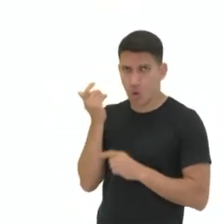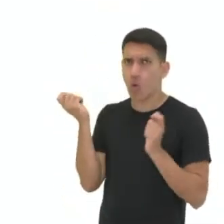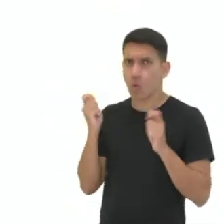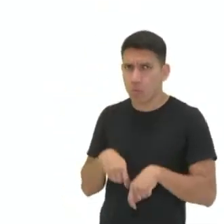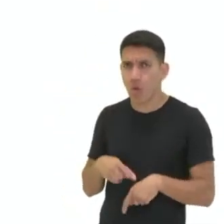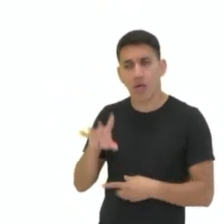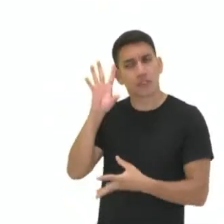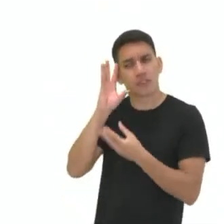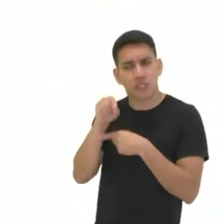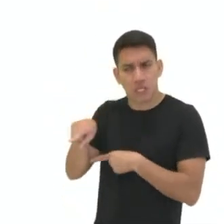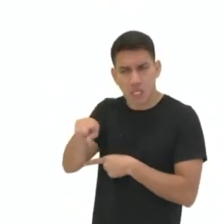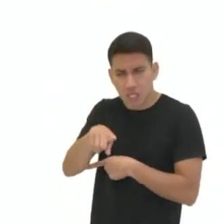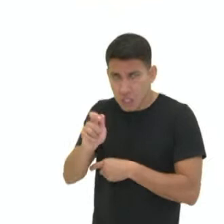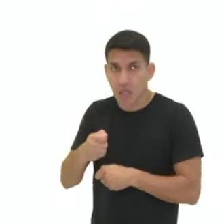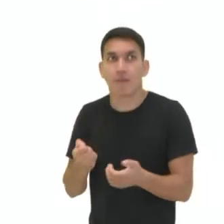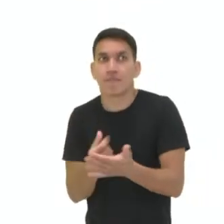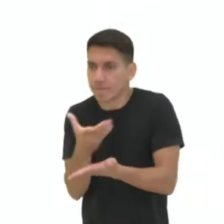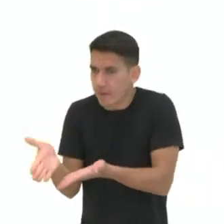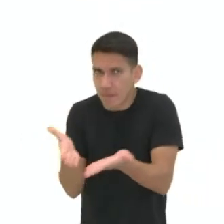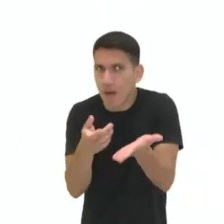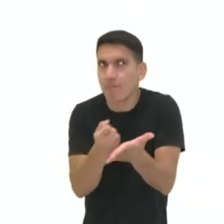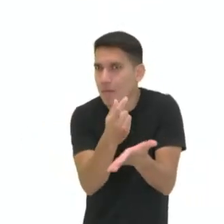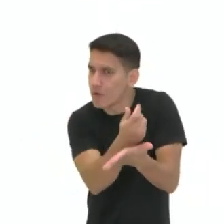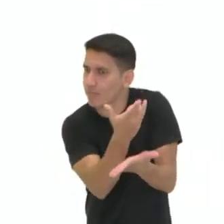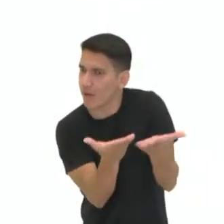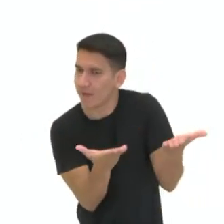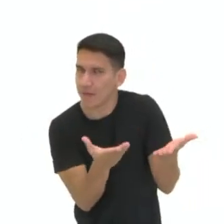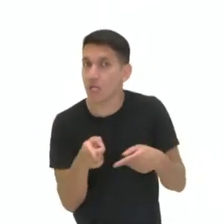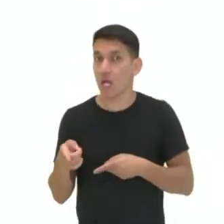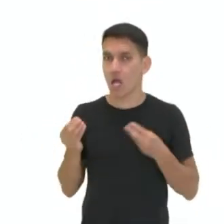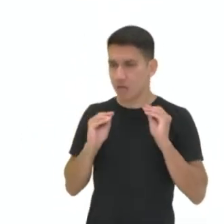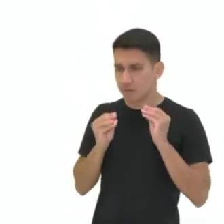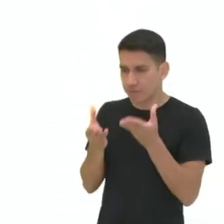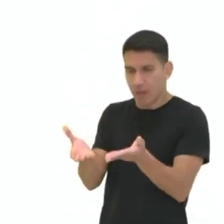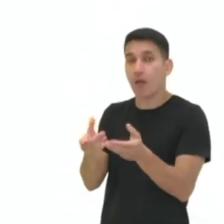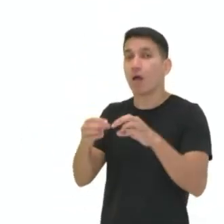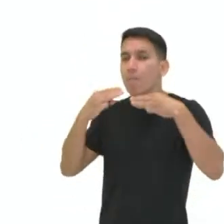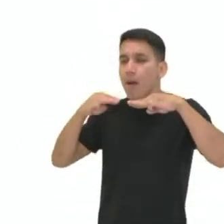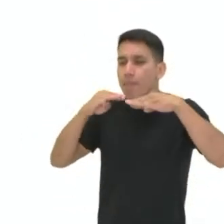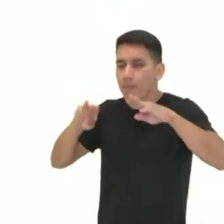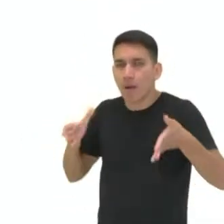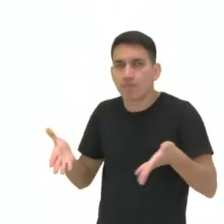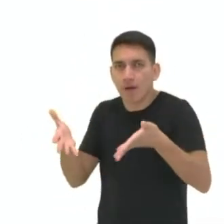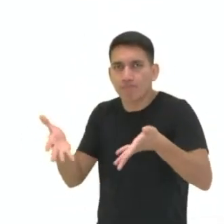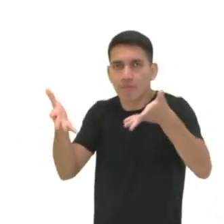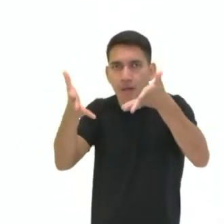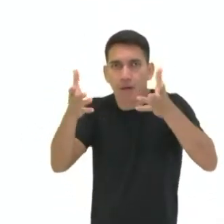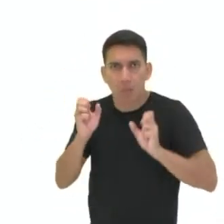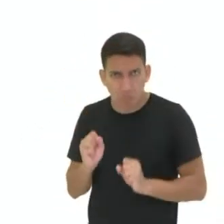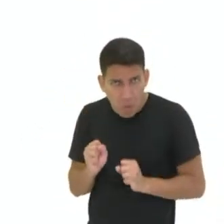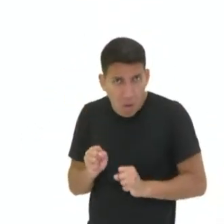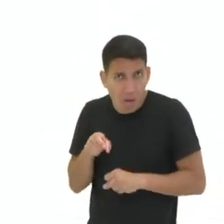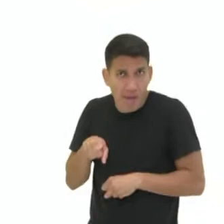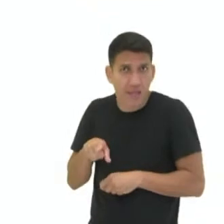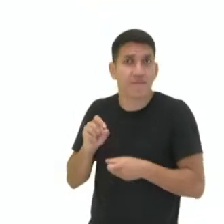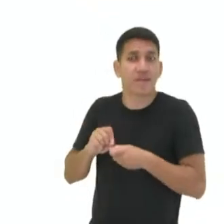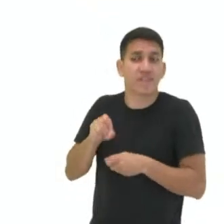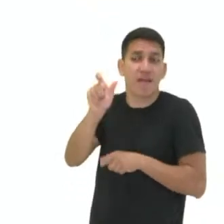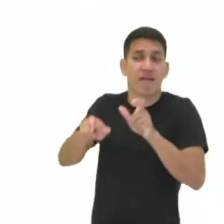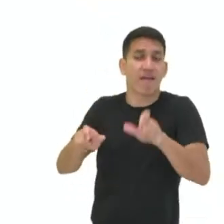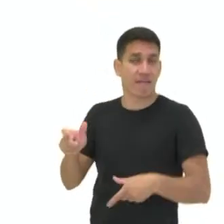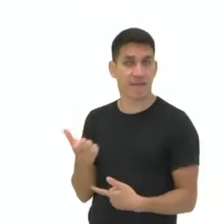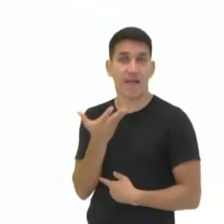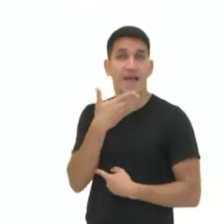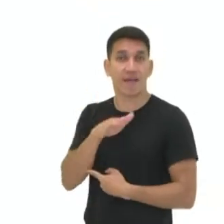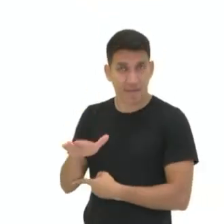entendidos como consumidores e a eles podem ser direcionadas campanhas publicitárias, ou seja, campanhas que incentivam a